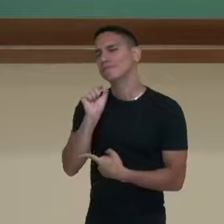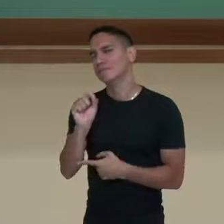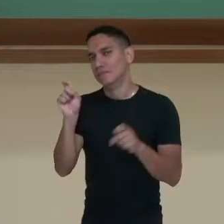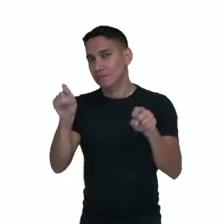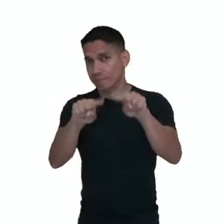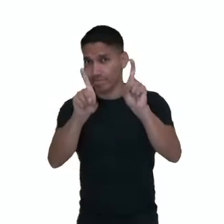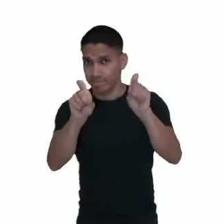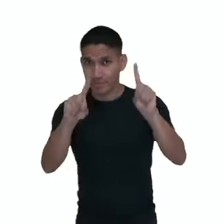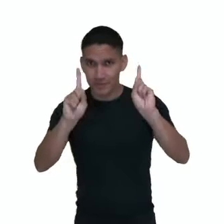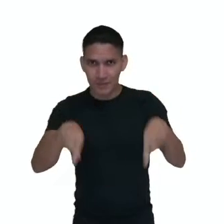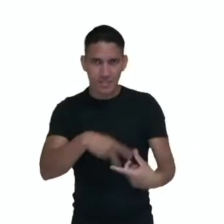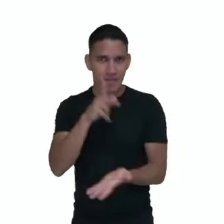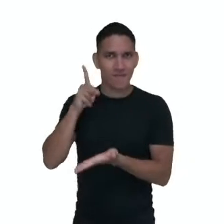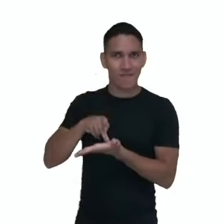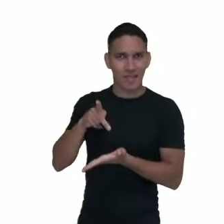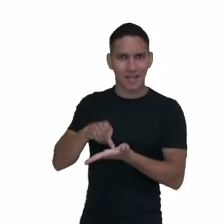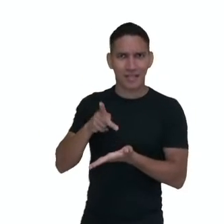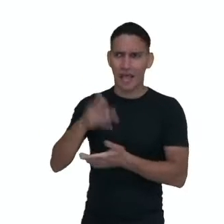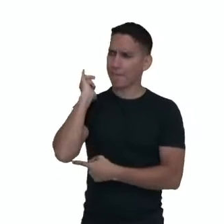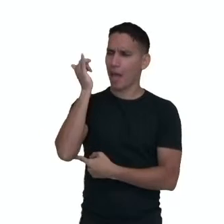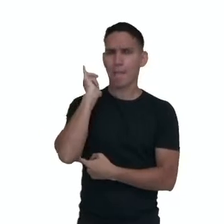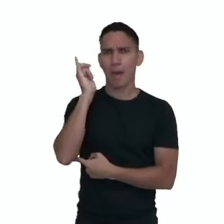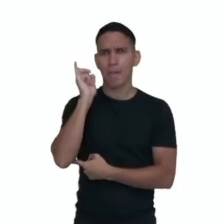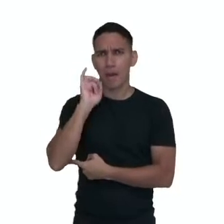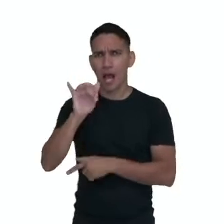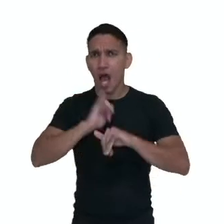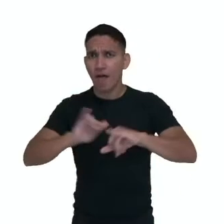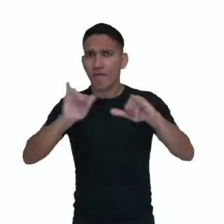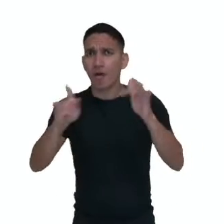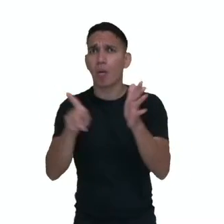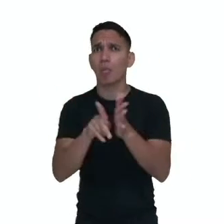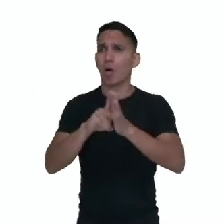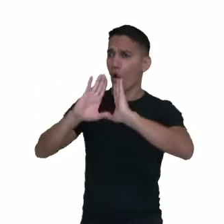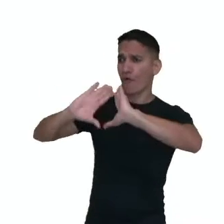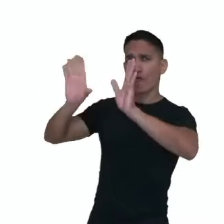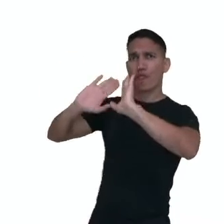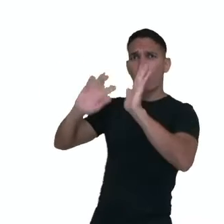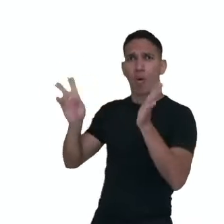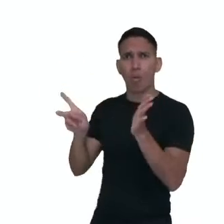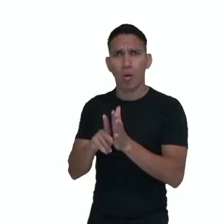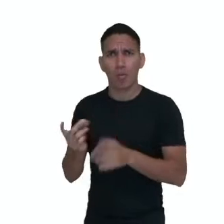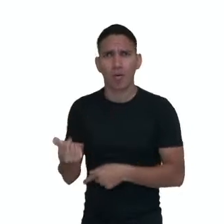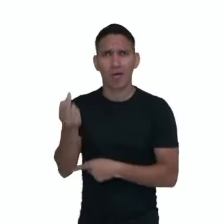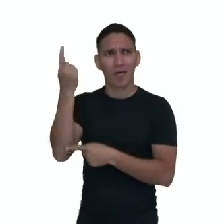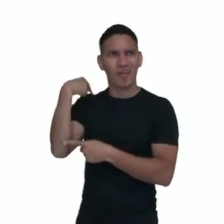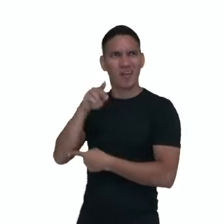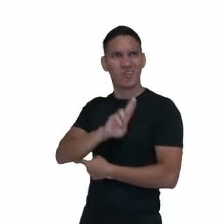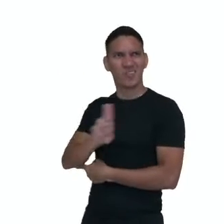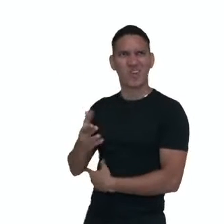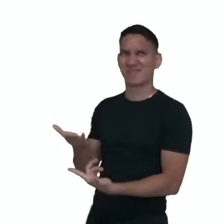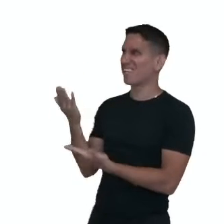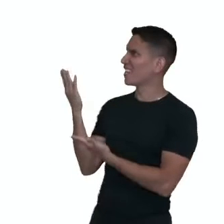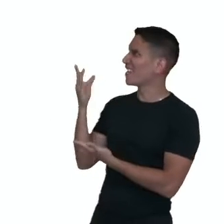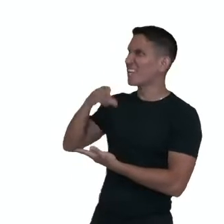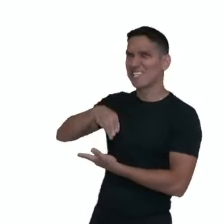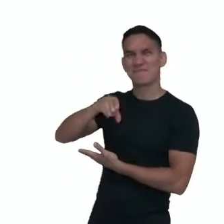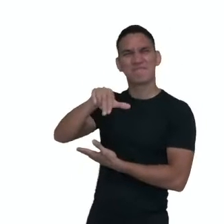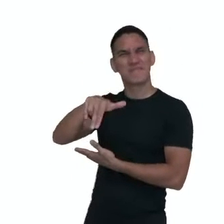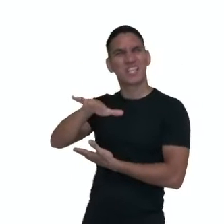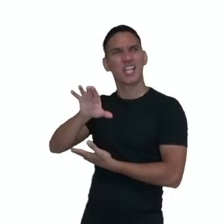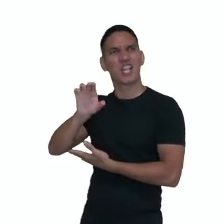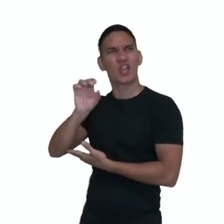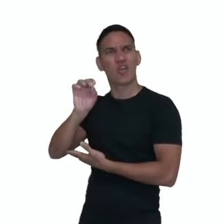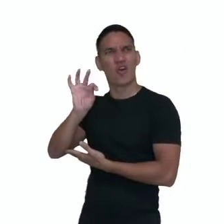a verdadeira narrativa que afirma que o voleibol foi originariamente chamado de minonete devido à sua semelhança